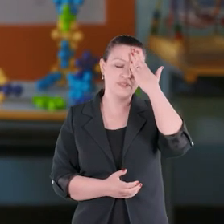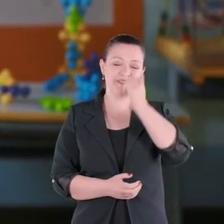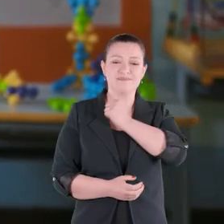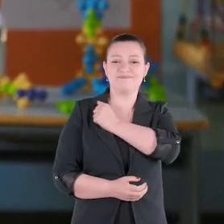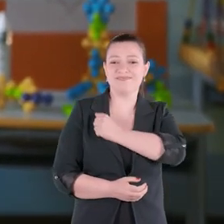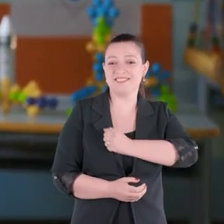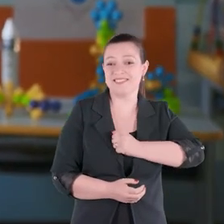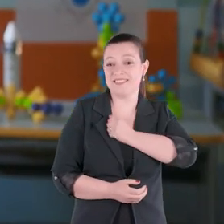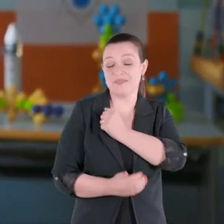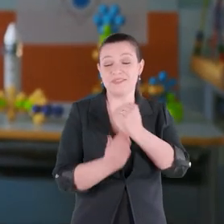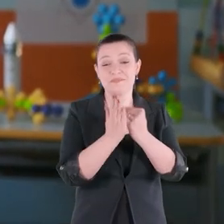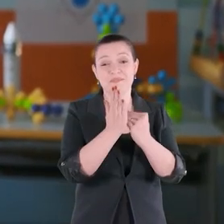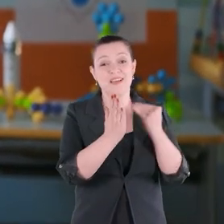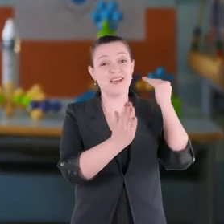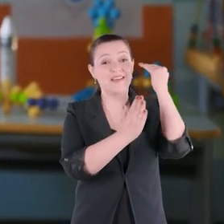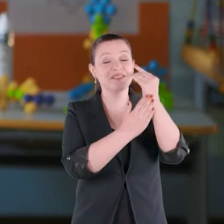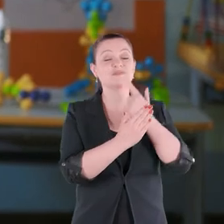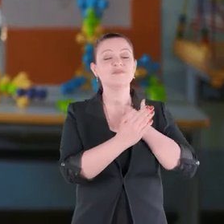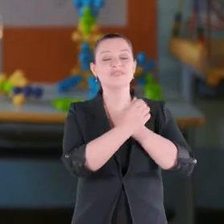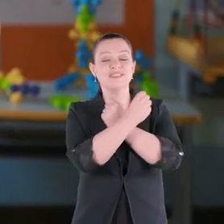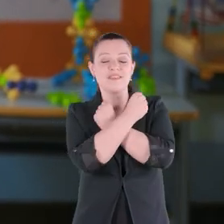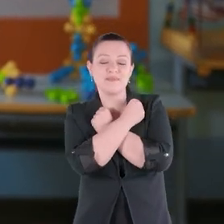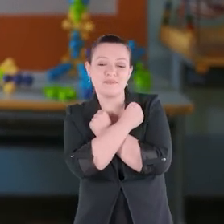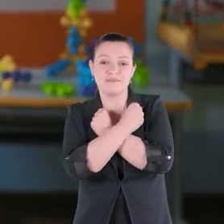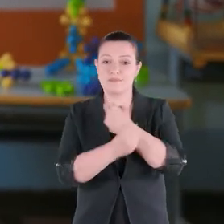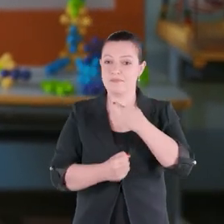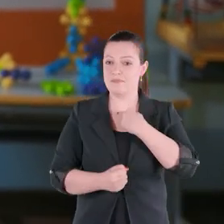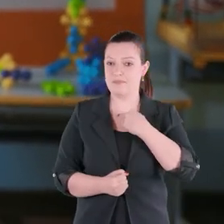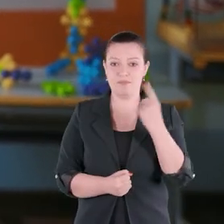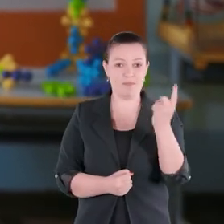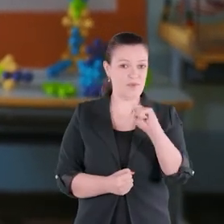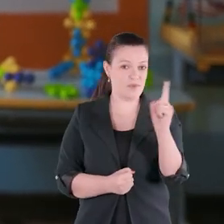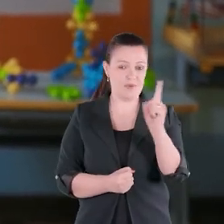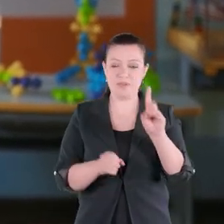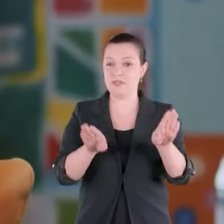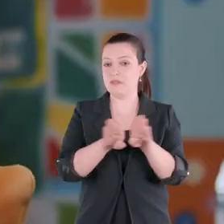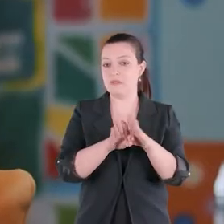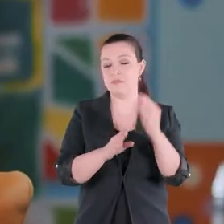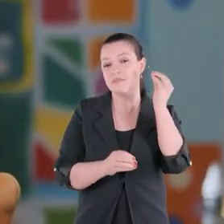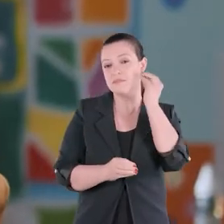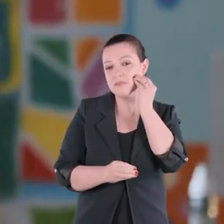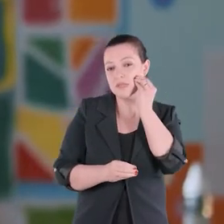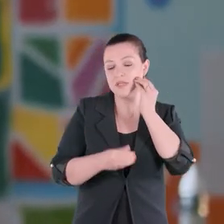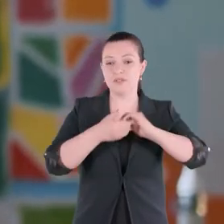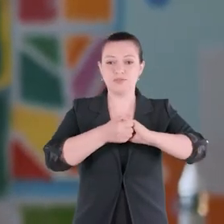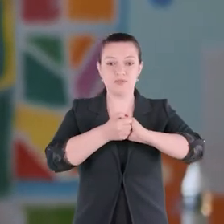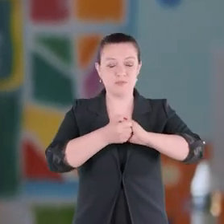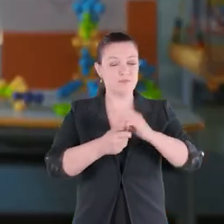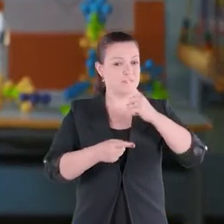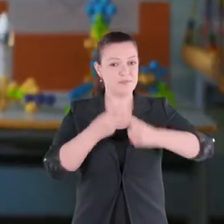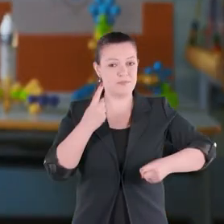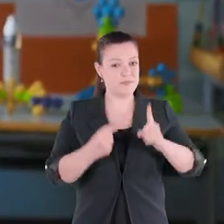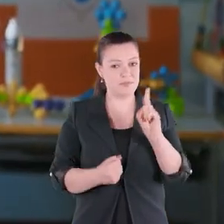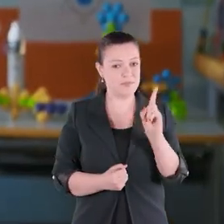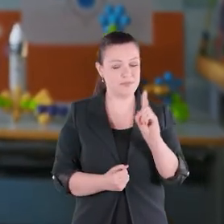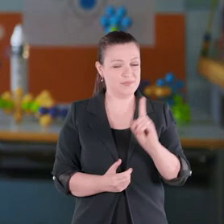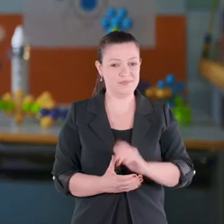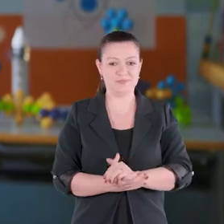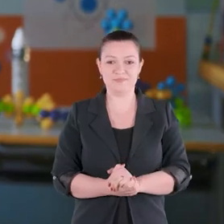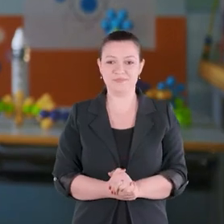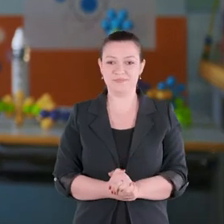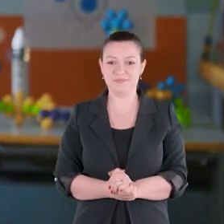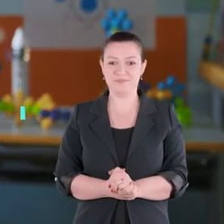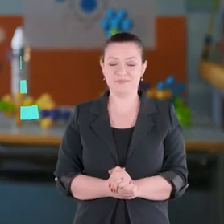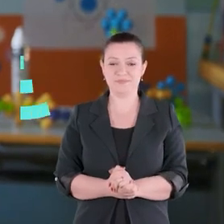Sabemos que a saudade é enorme, mas ainda não dá pra gente se abraçar. E nada de beijos e apertos de